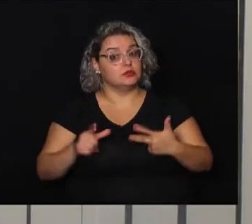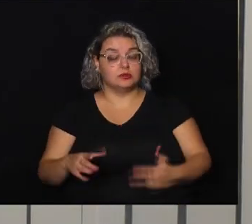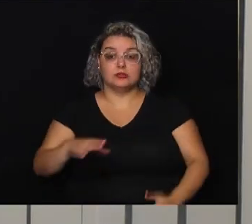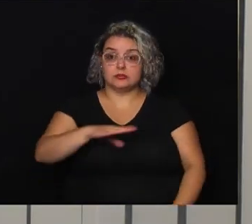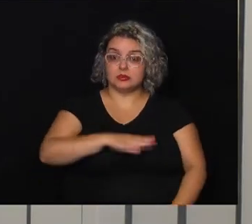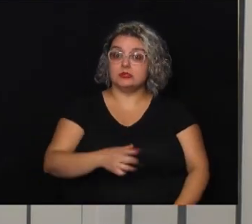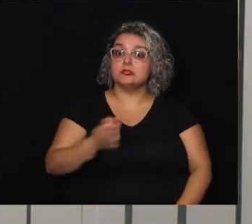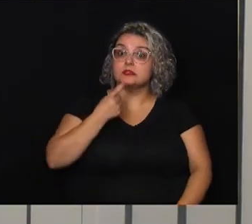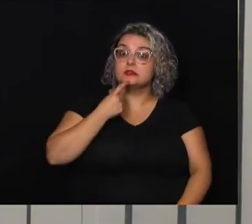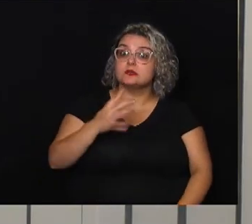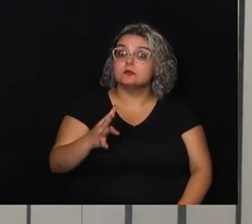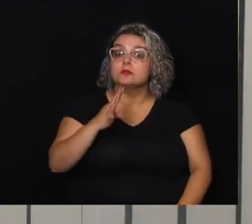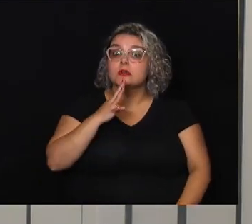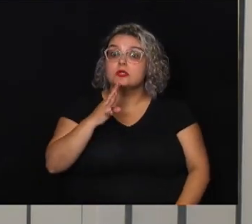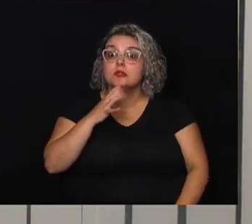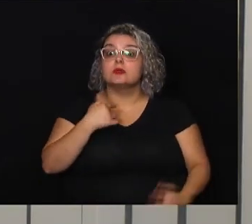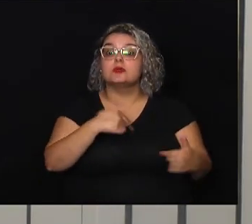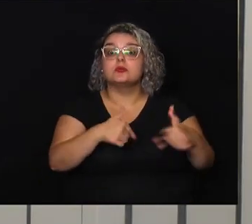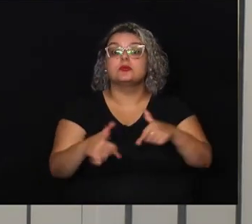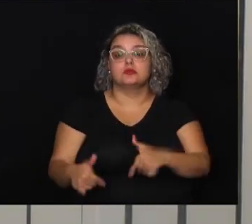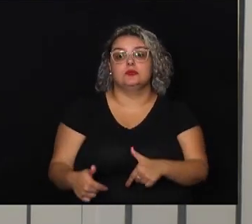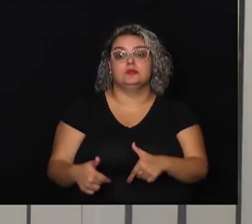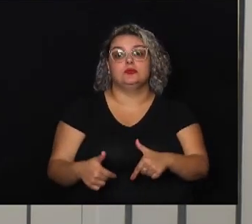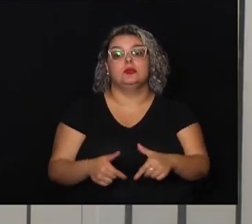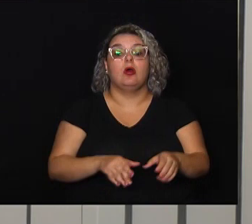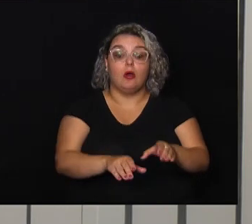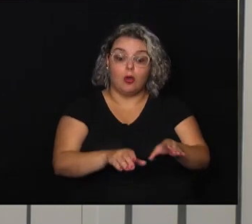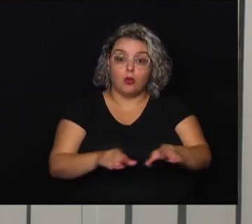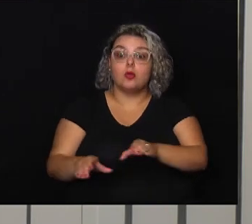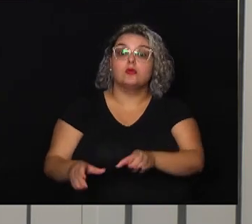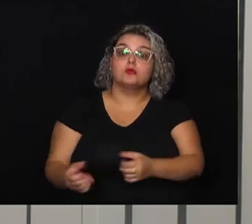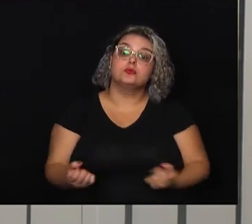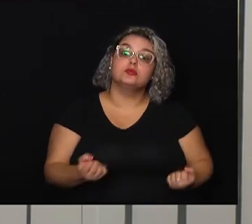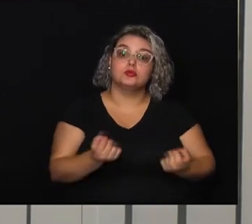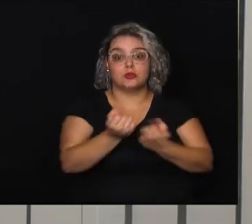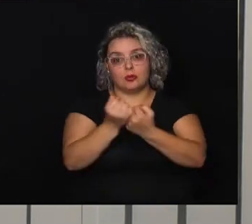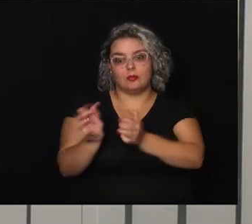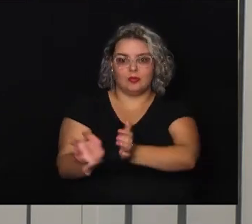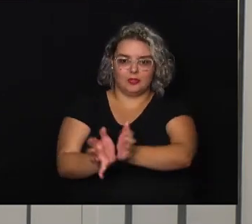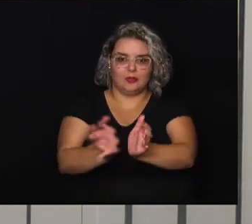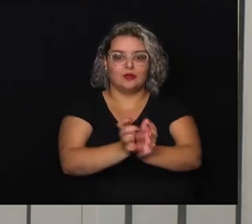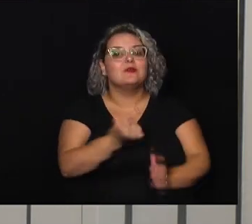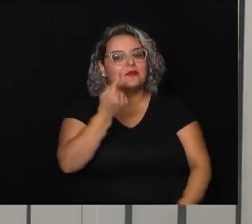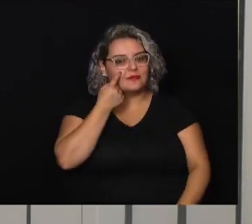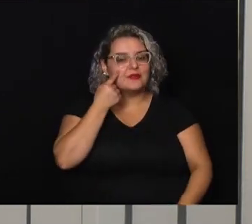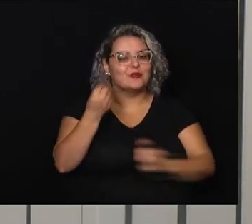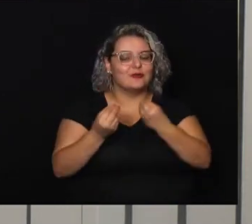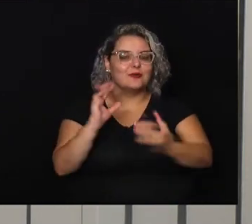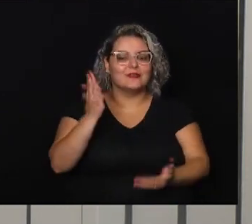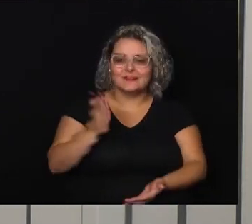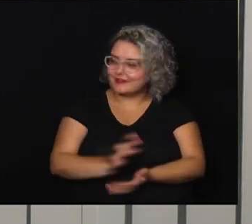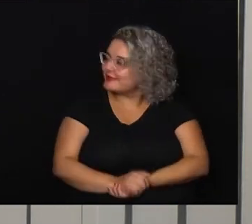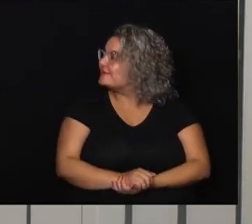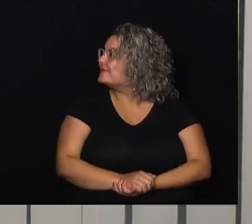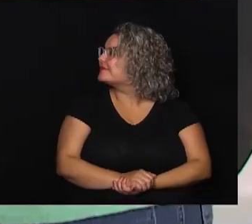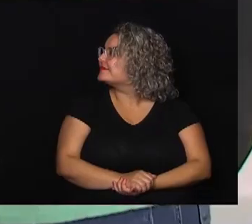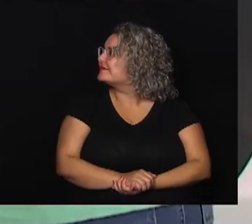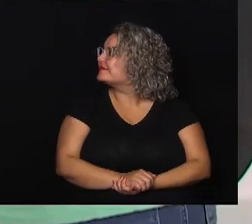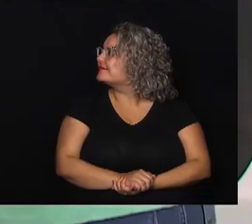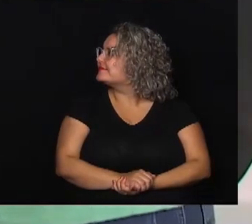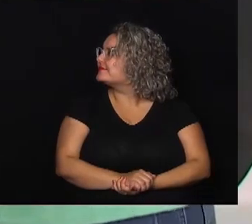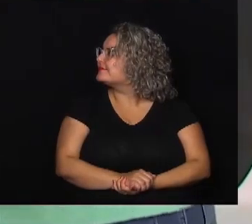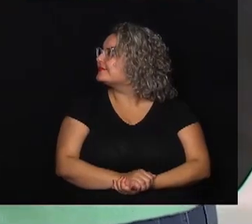Campineiro para conhecer o trabalho da Coordenadoria de Apoio às Comissões. Confira como foi.